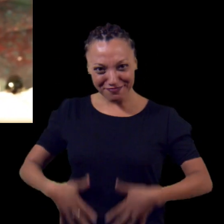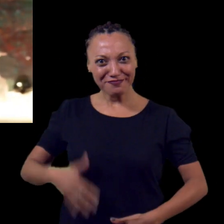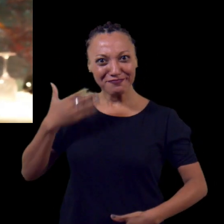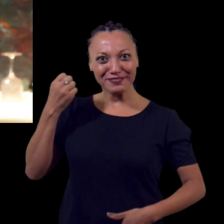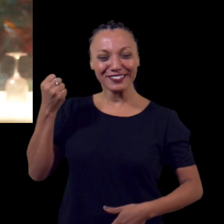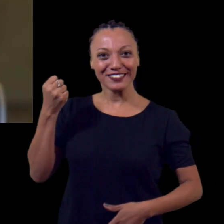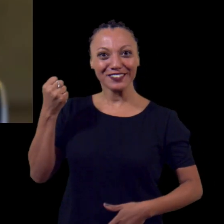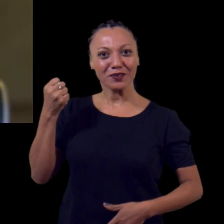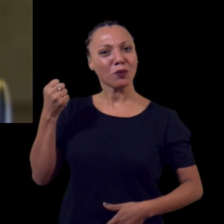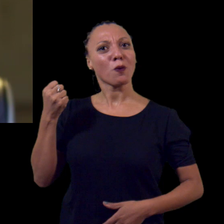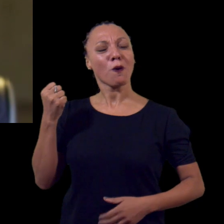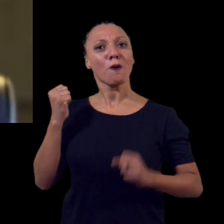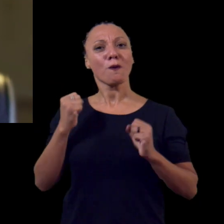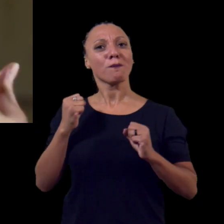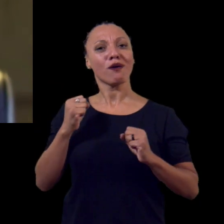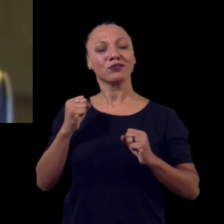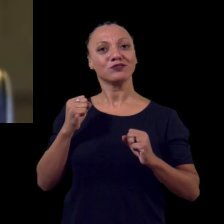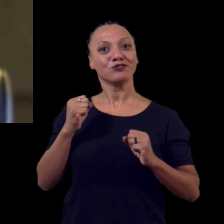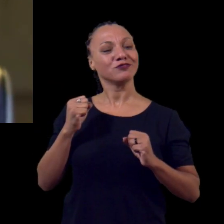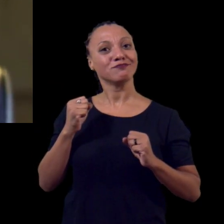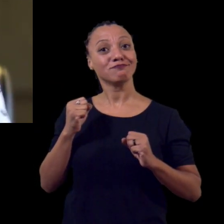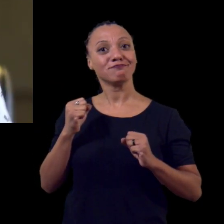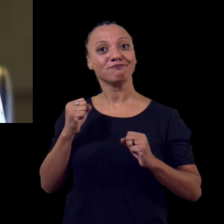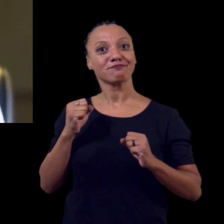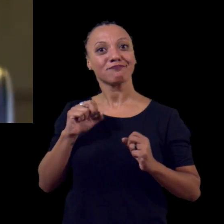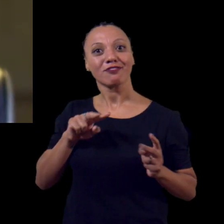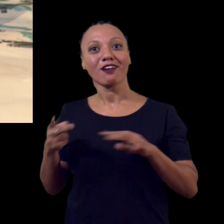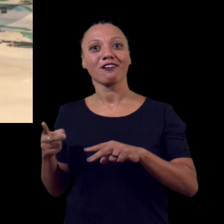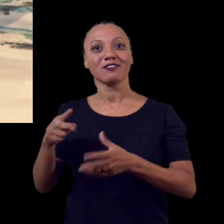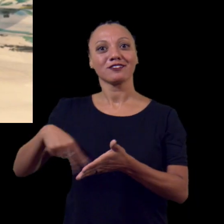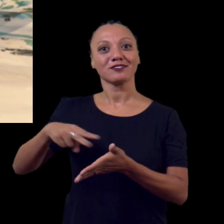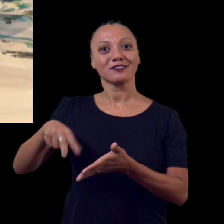fiquei tudo branco, por que não colocar na dança?